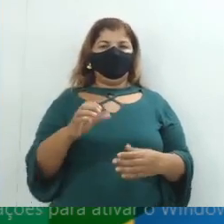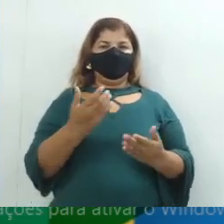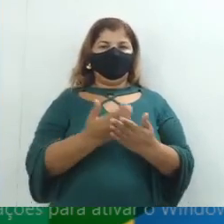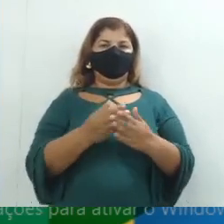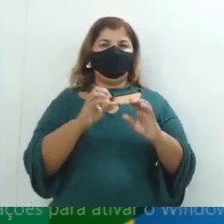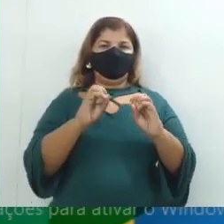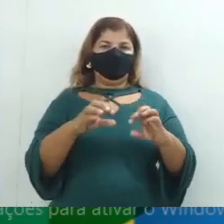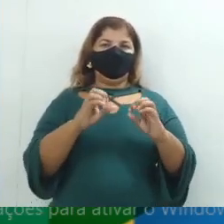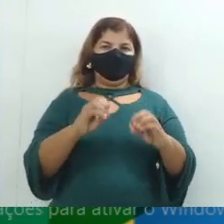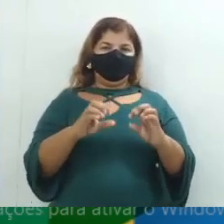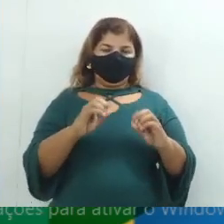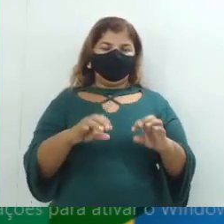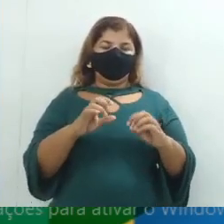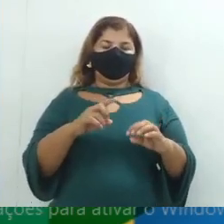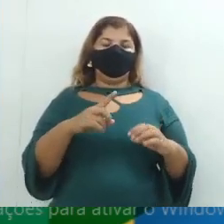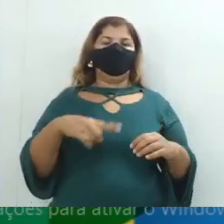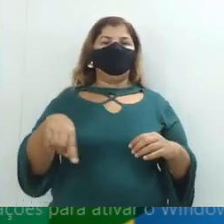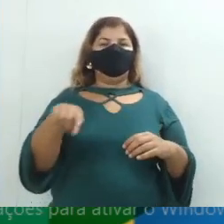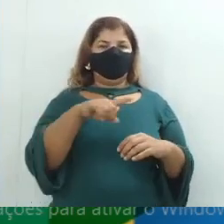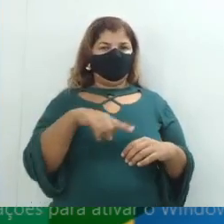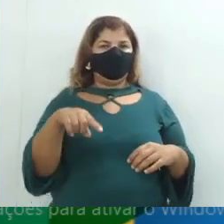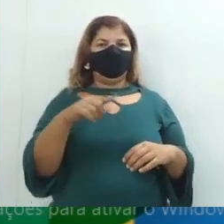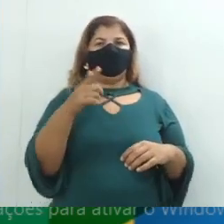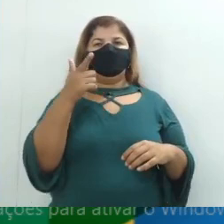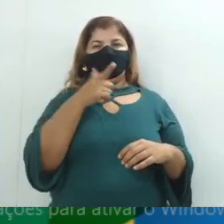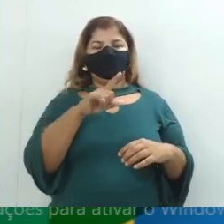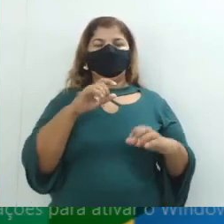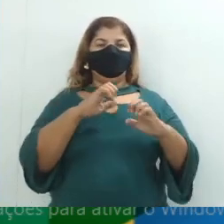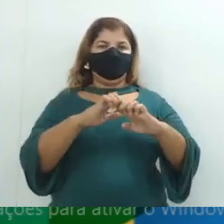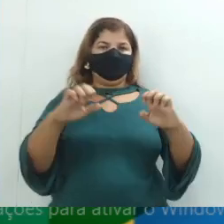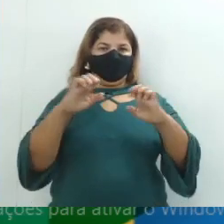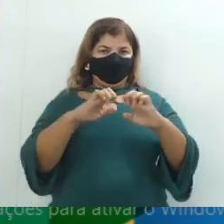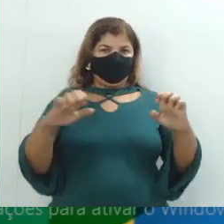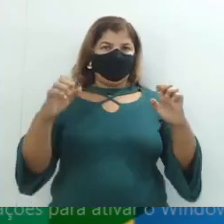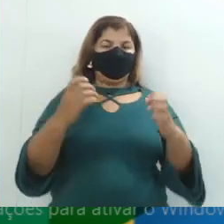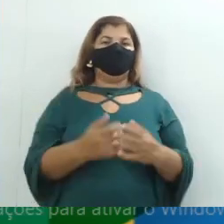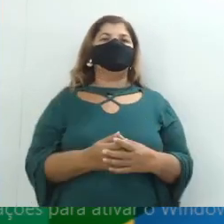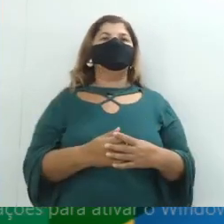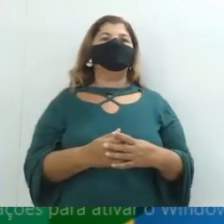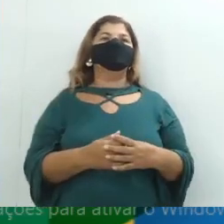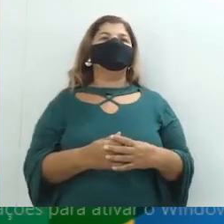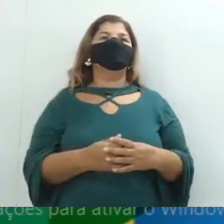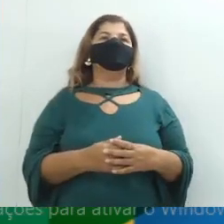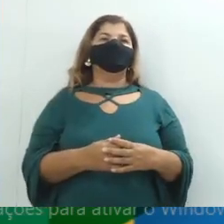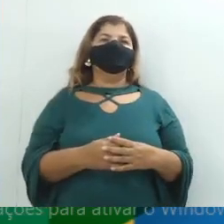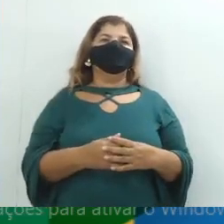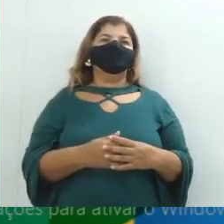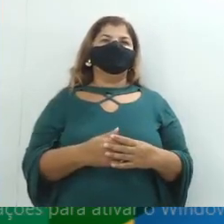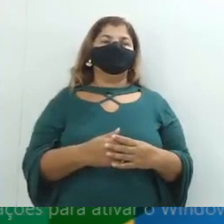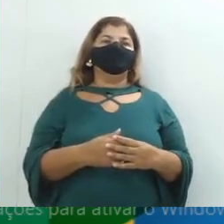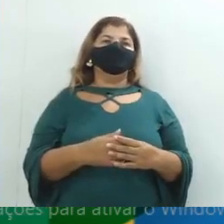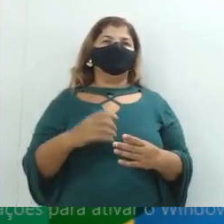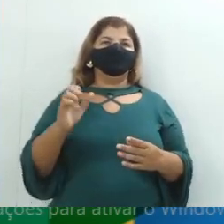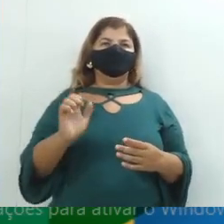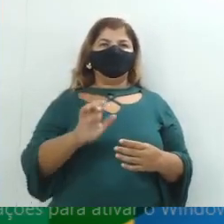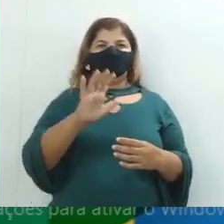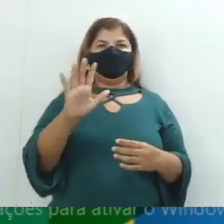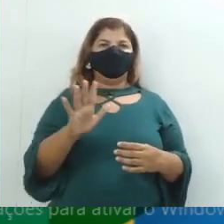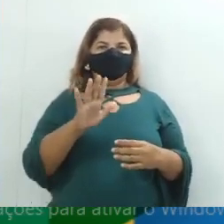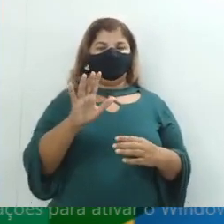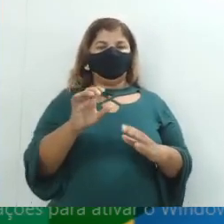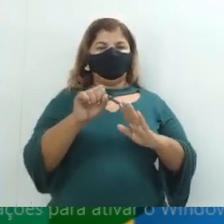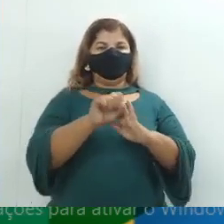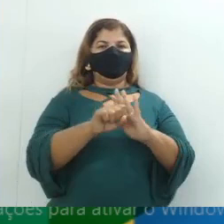que por meio da educação viesse a evangelização. Próxima questão. A Europa do